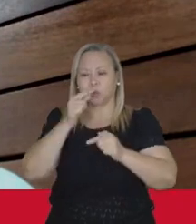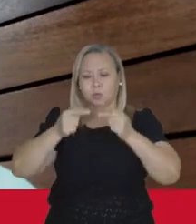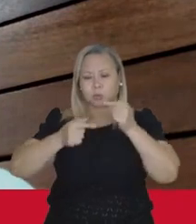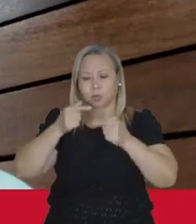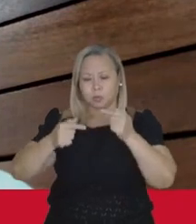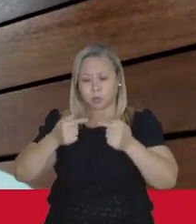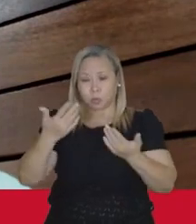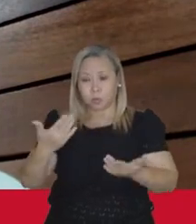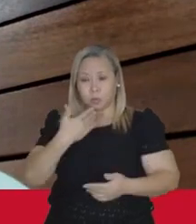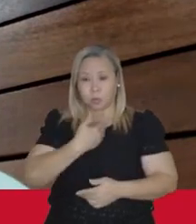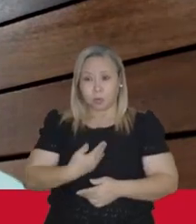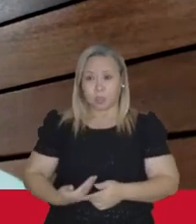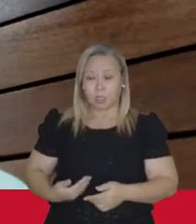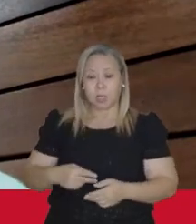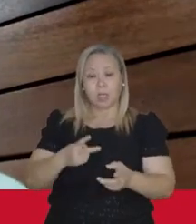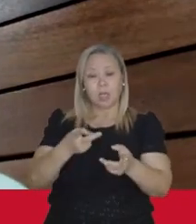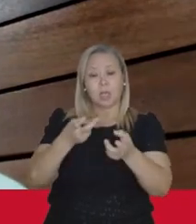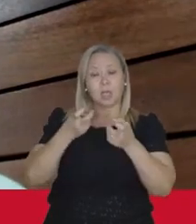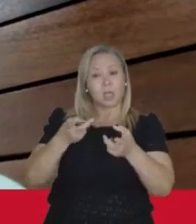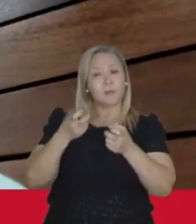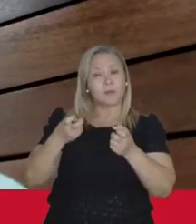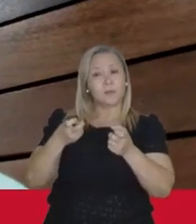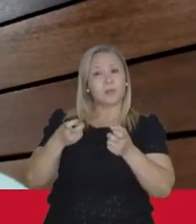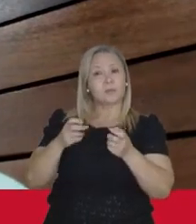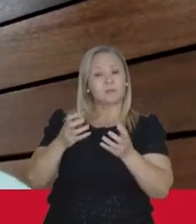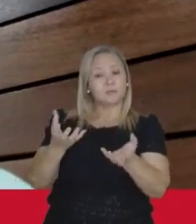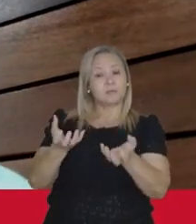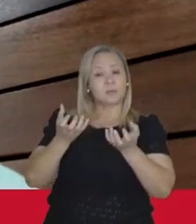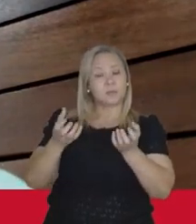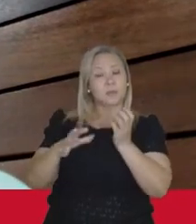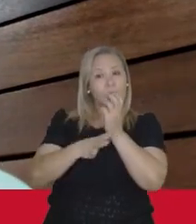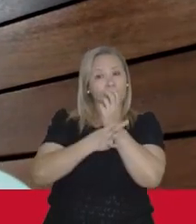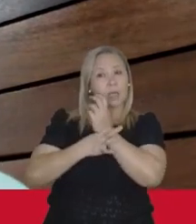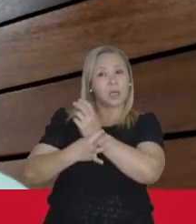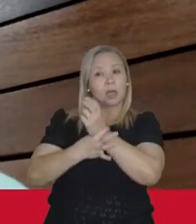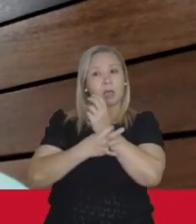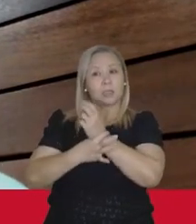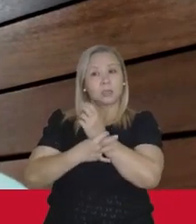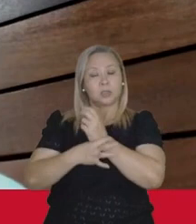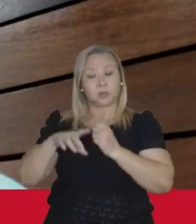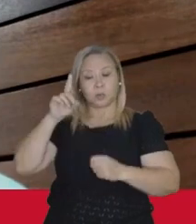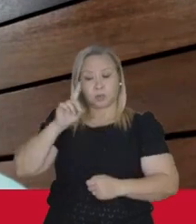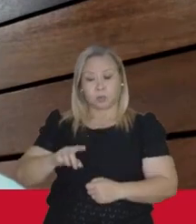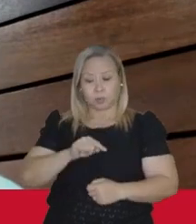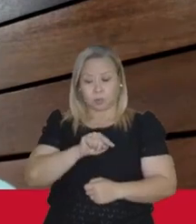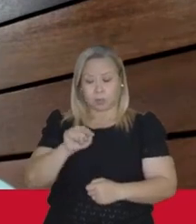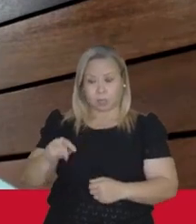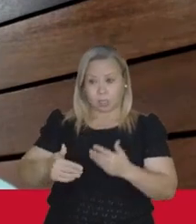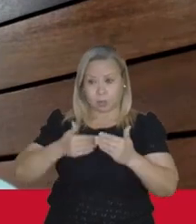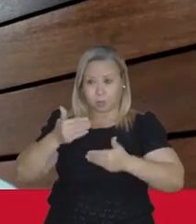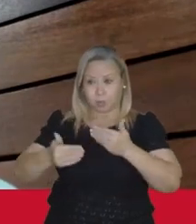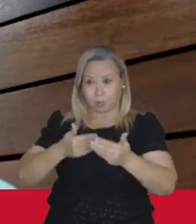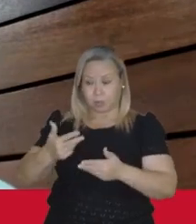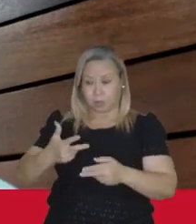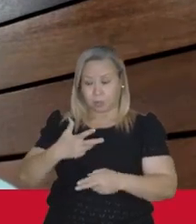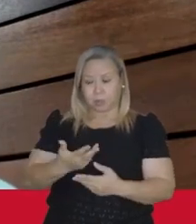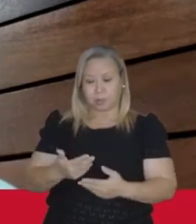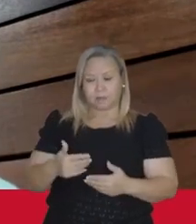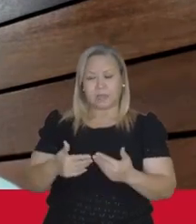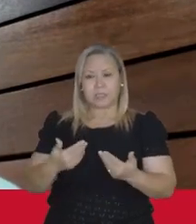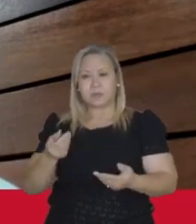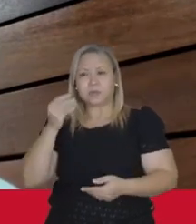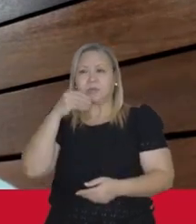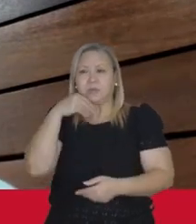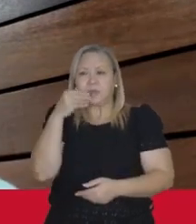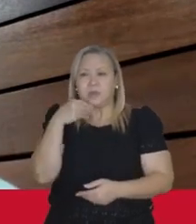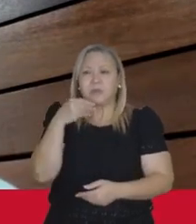públicas que visam a garantia do direito. Se esse processo vem sendo